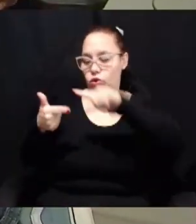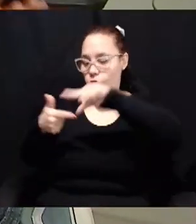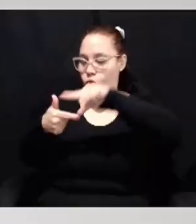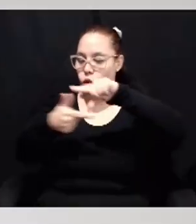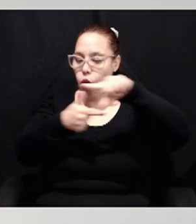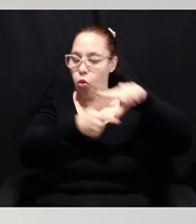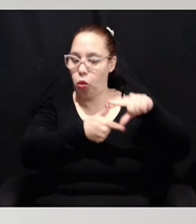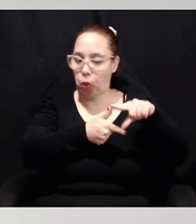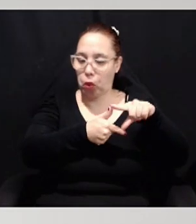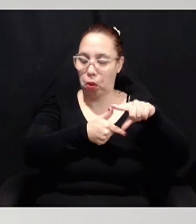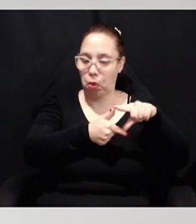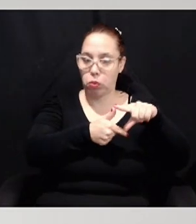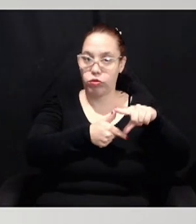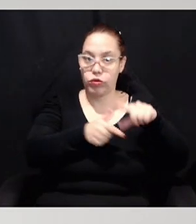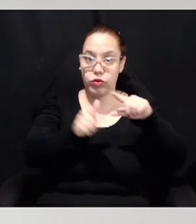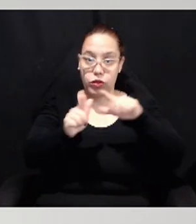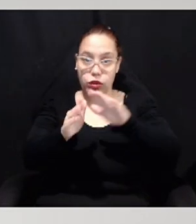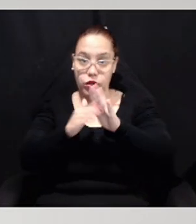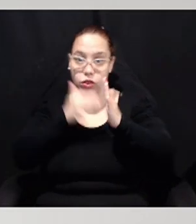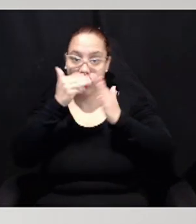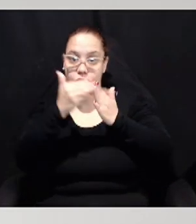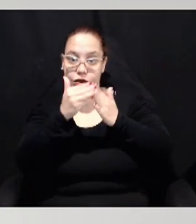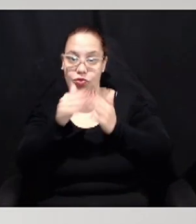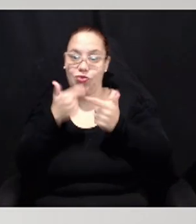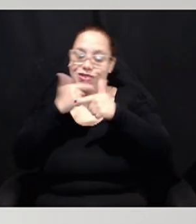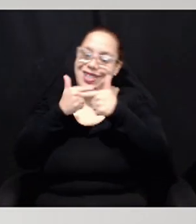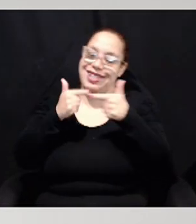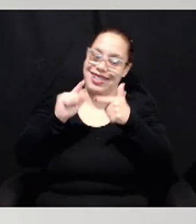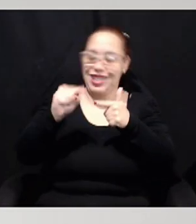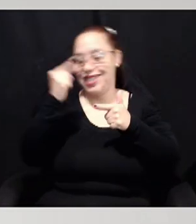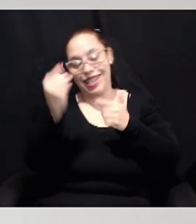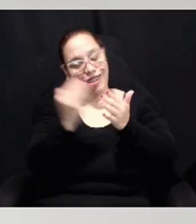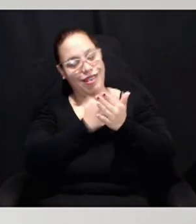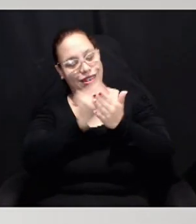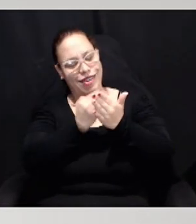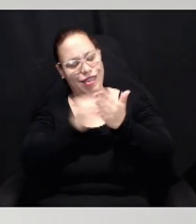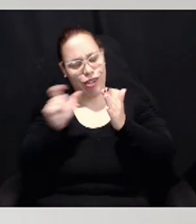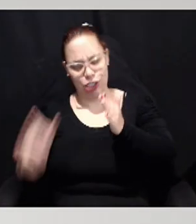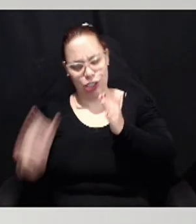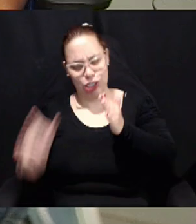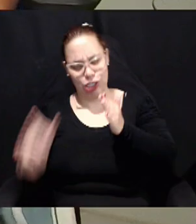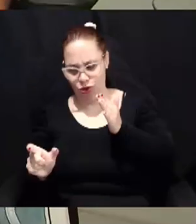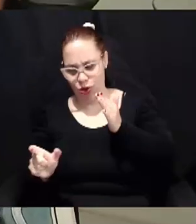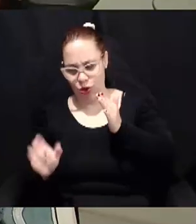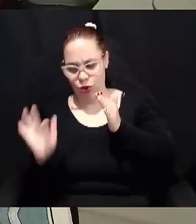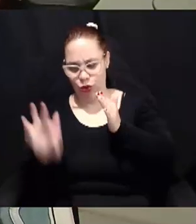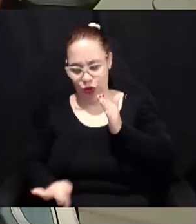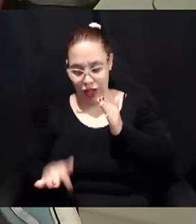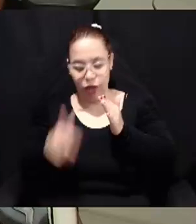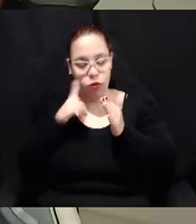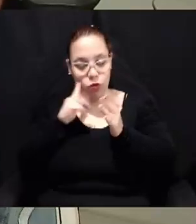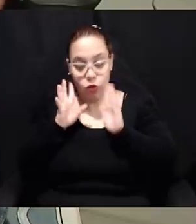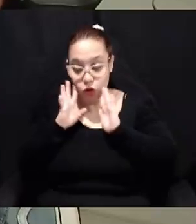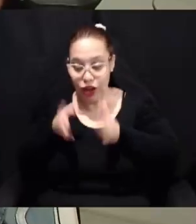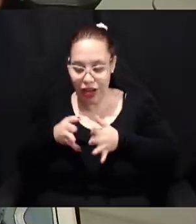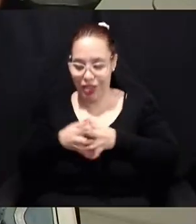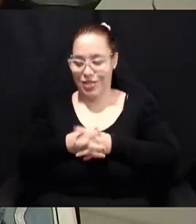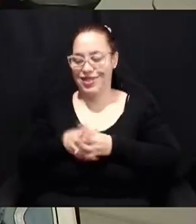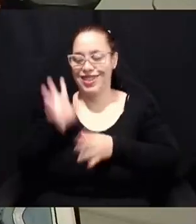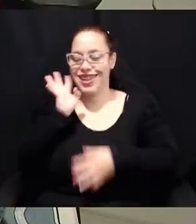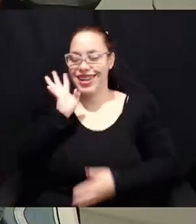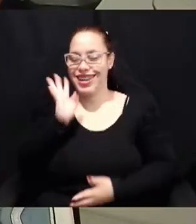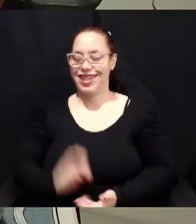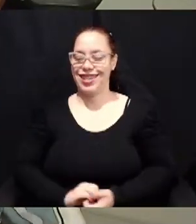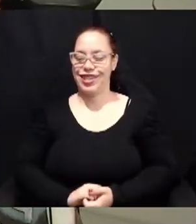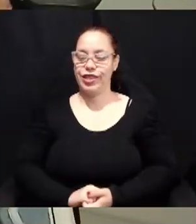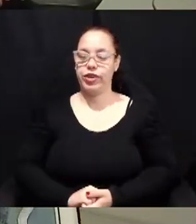eu abria o gibi, dava risada da tirinha, pegava o outro gibi, já olhava outra tirinha e eu ficava focado nisso, assim, é muito legal. Que